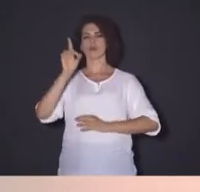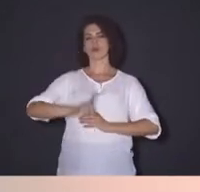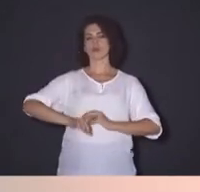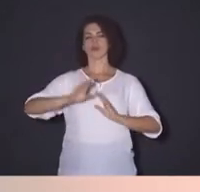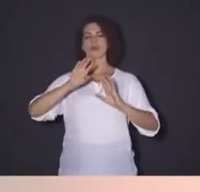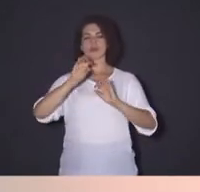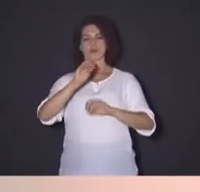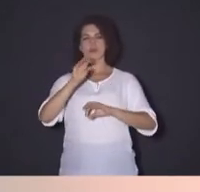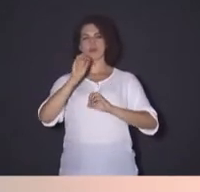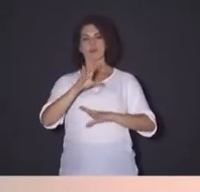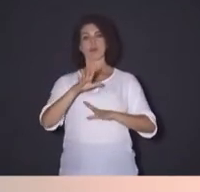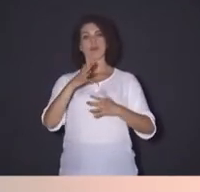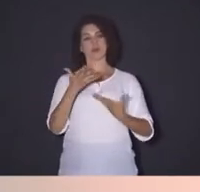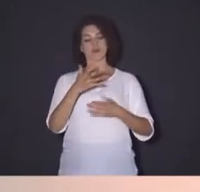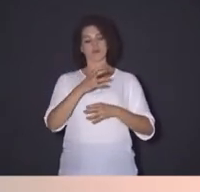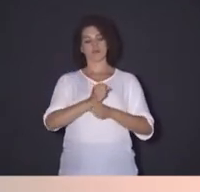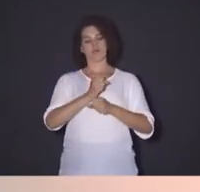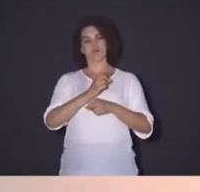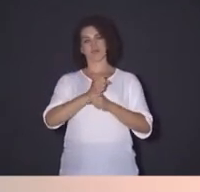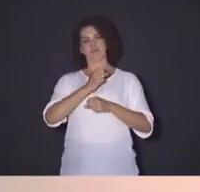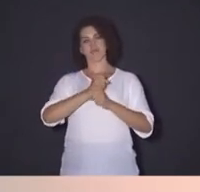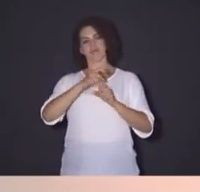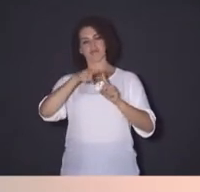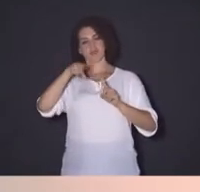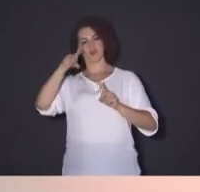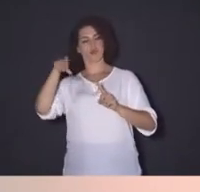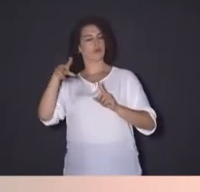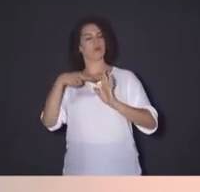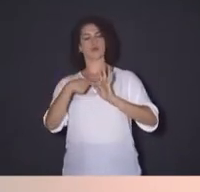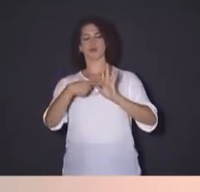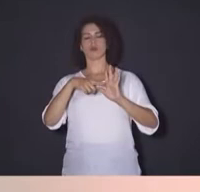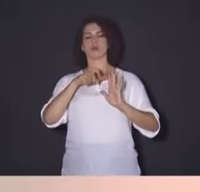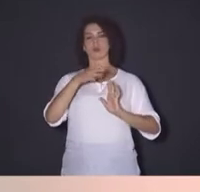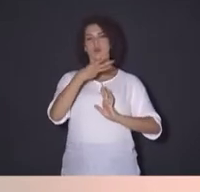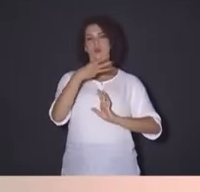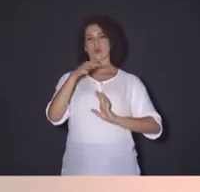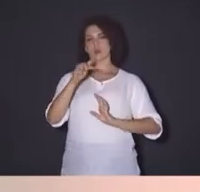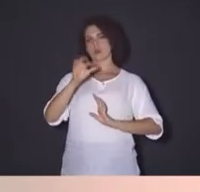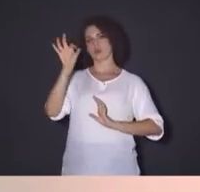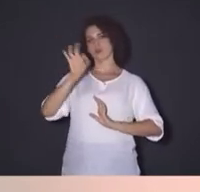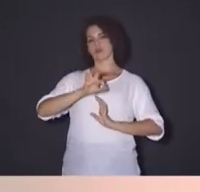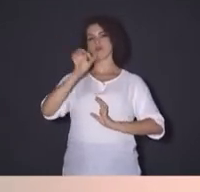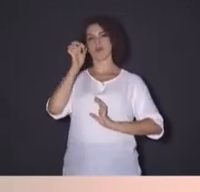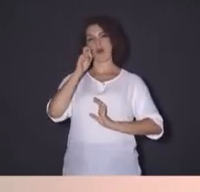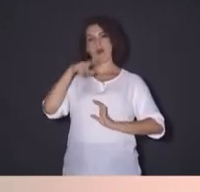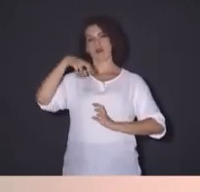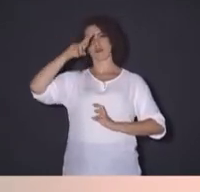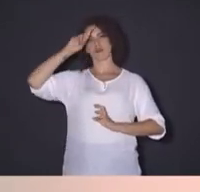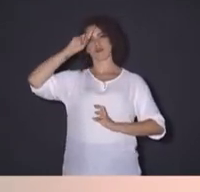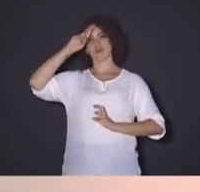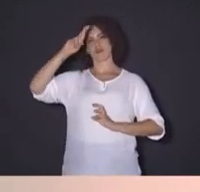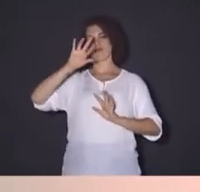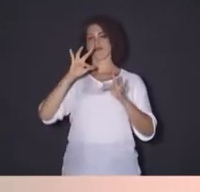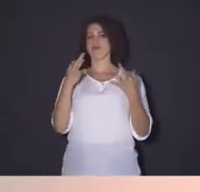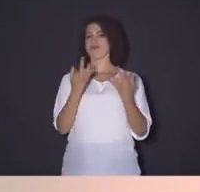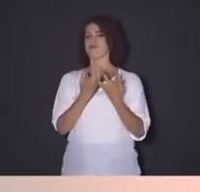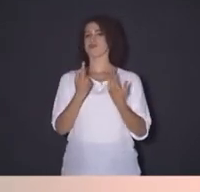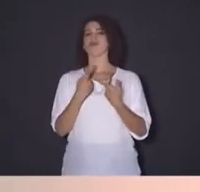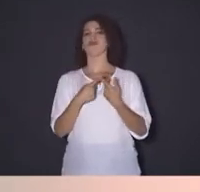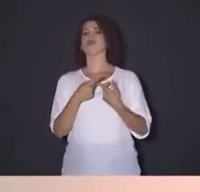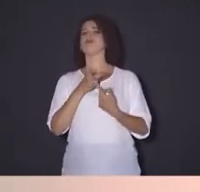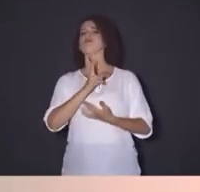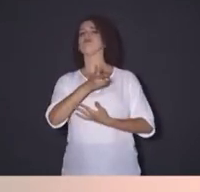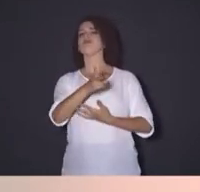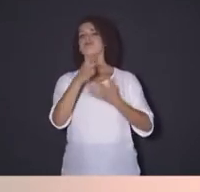os dados confirmam que 37% das mulheres são chefes de família. Então, por que eu tenho que persistir nessa